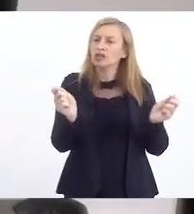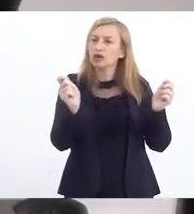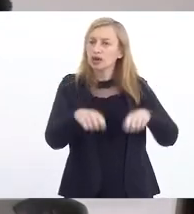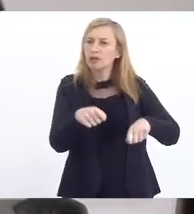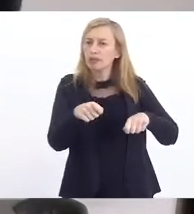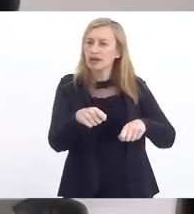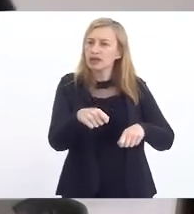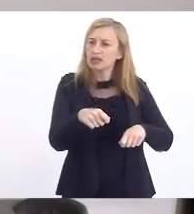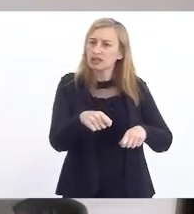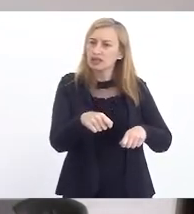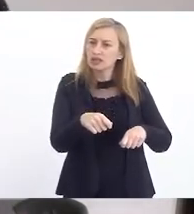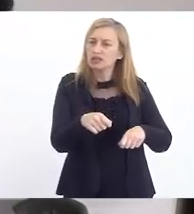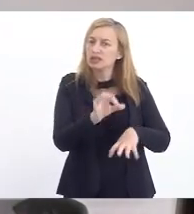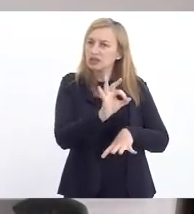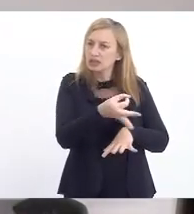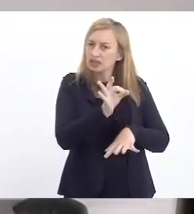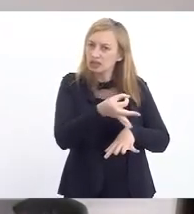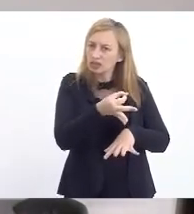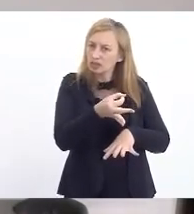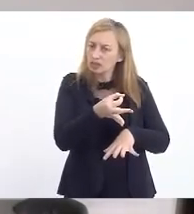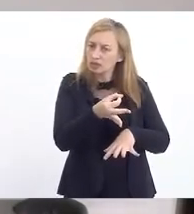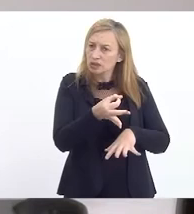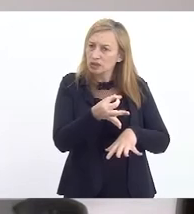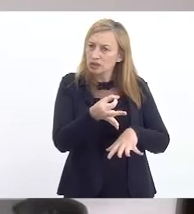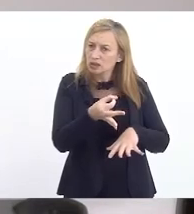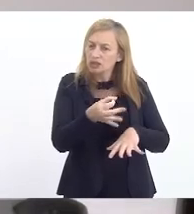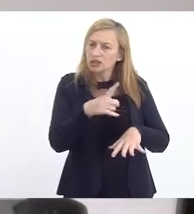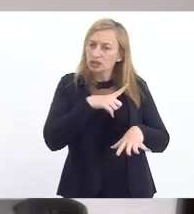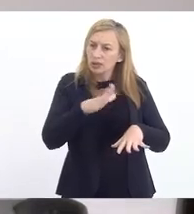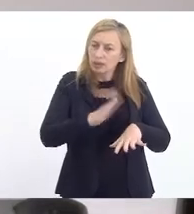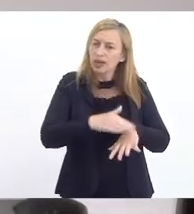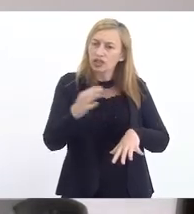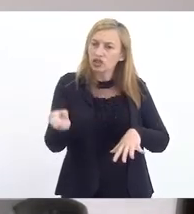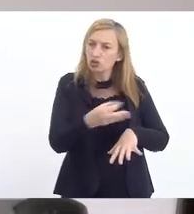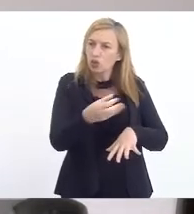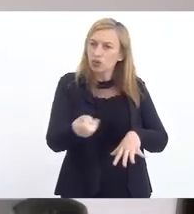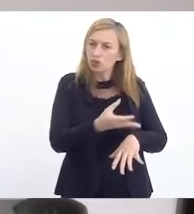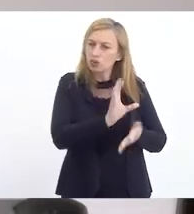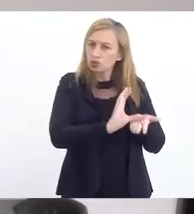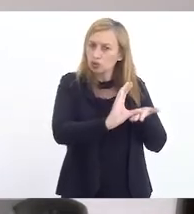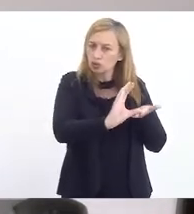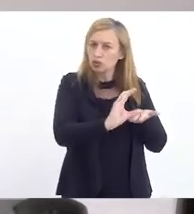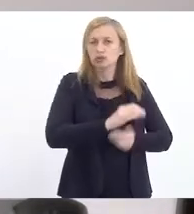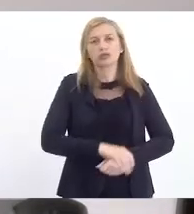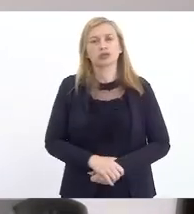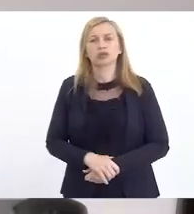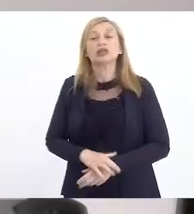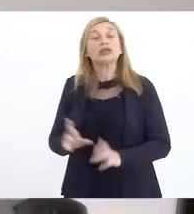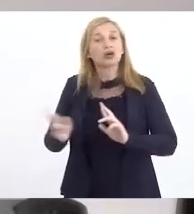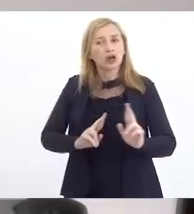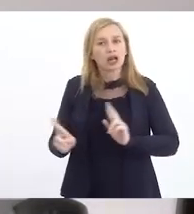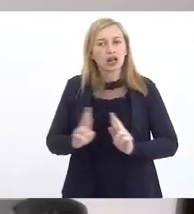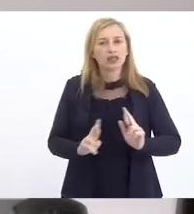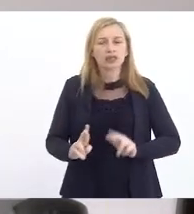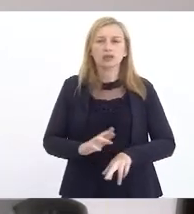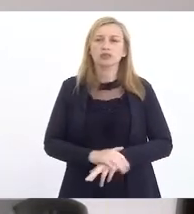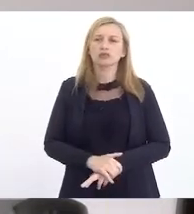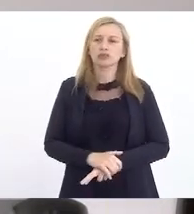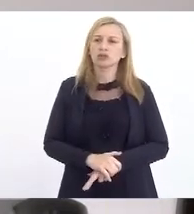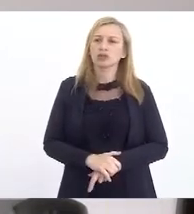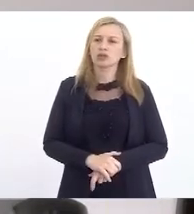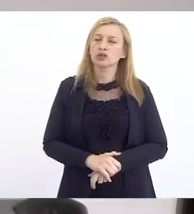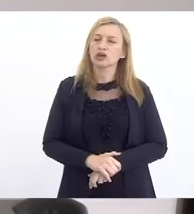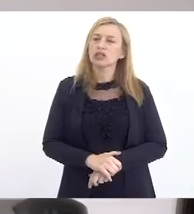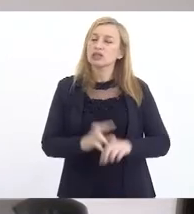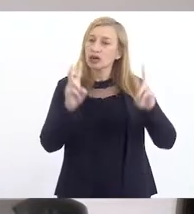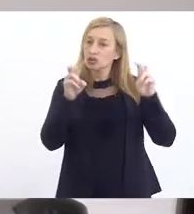de eventualmente alocar novos recursos. Então, em relação a esse